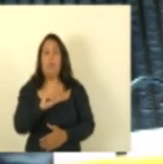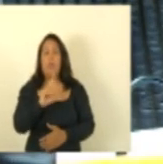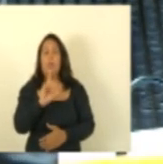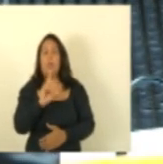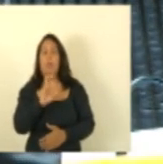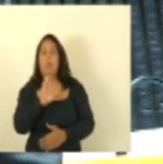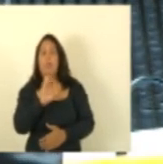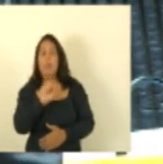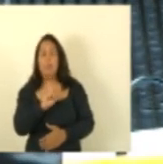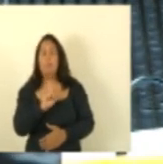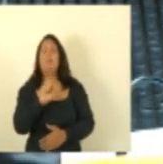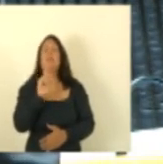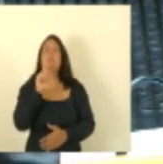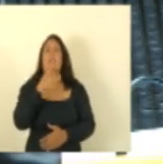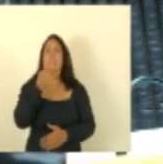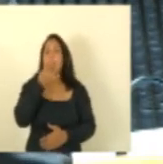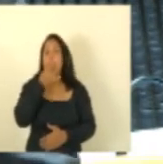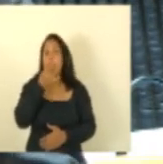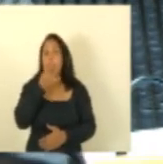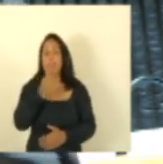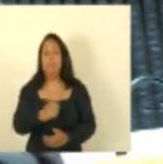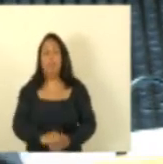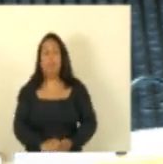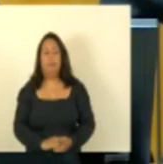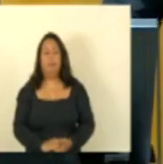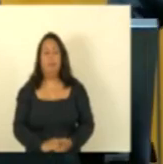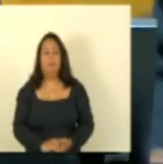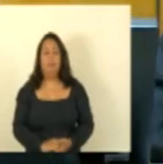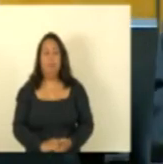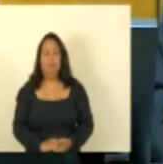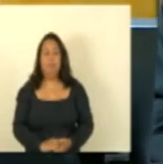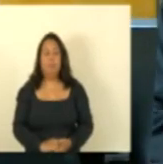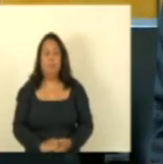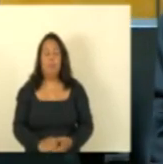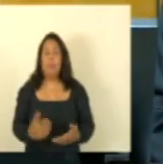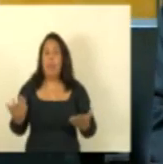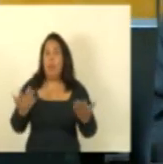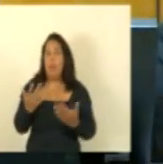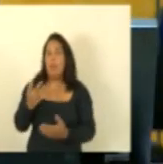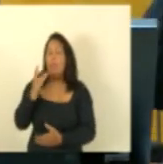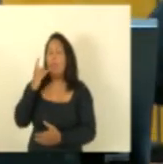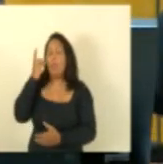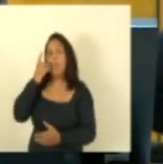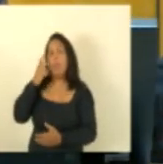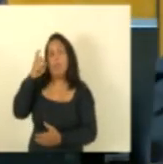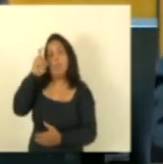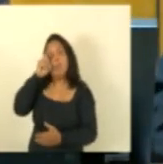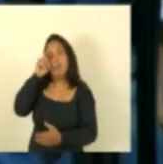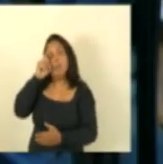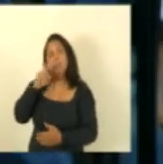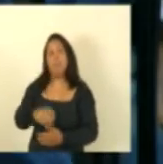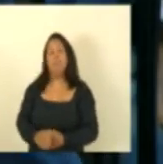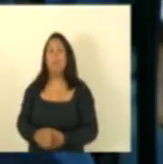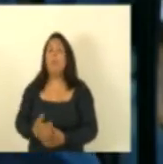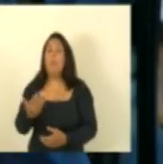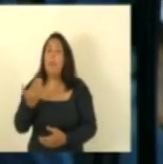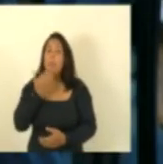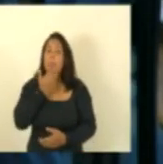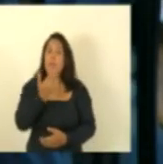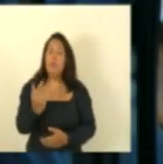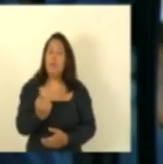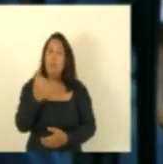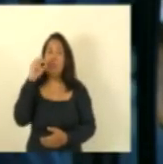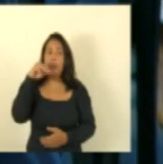arquiteto de Cachoeira de Itapemirim. Presidente. E aí, deputado Mazinho dos Anjos. Presidente, gostaria de pedir também um minuto de silêncio